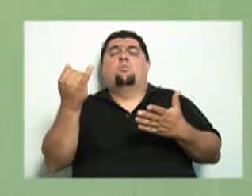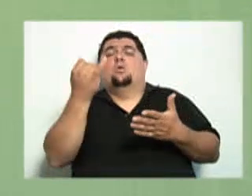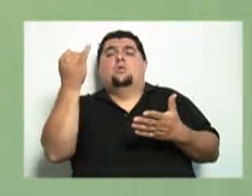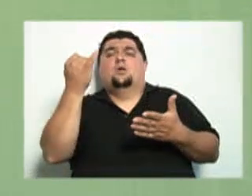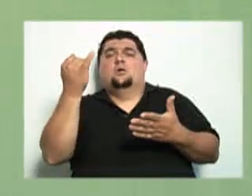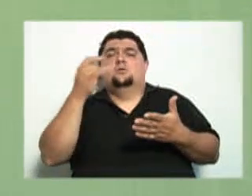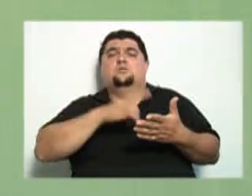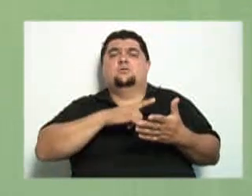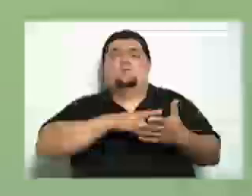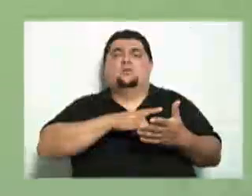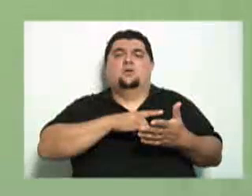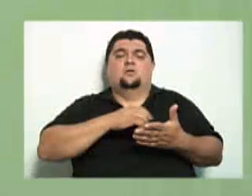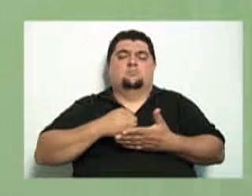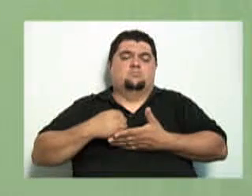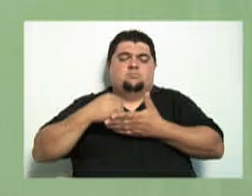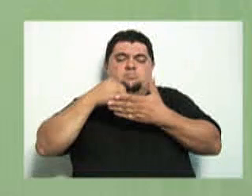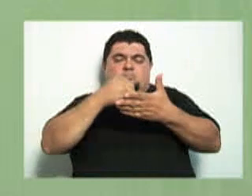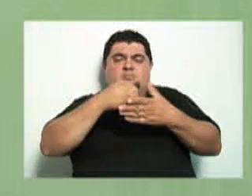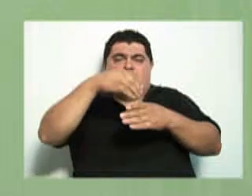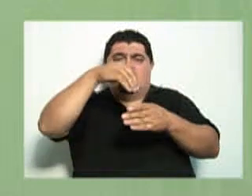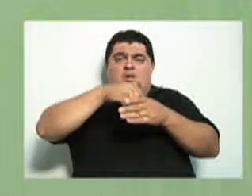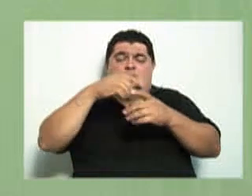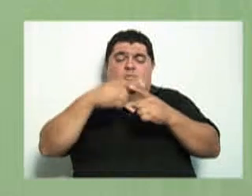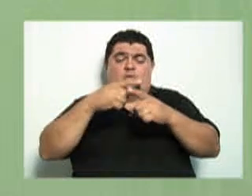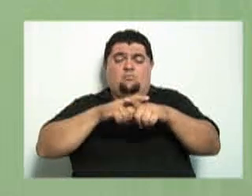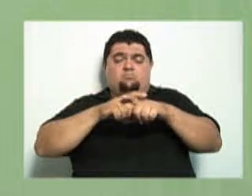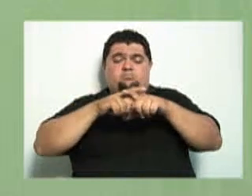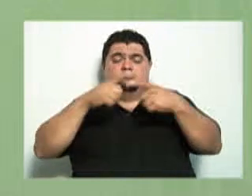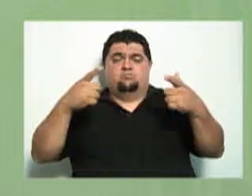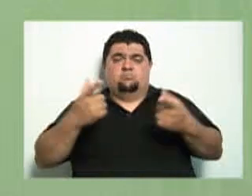solidariedade interna para o crescimento econômico?